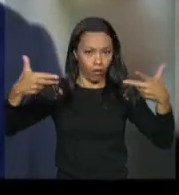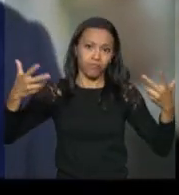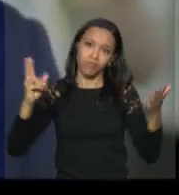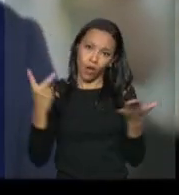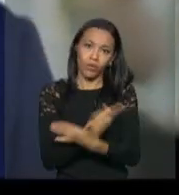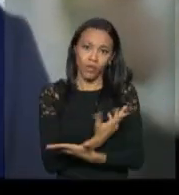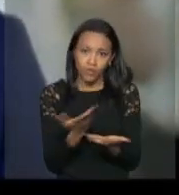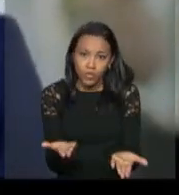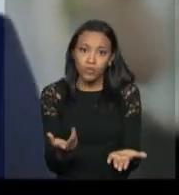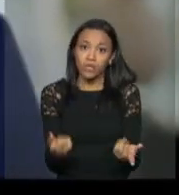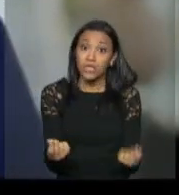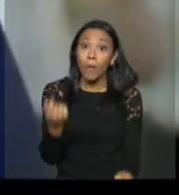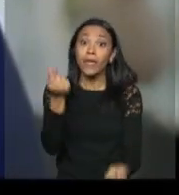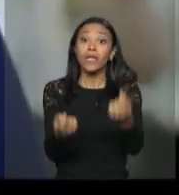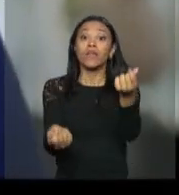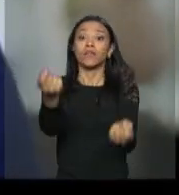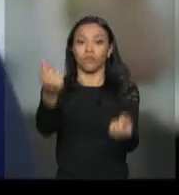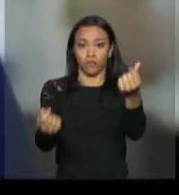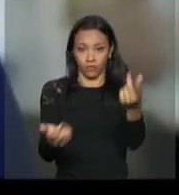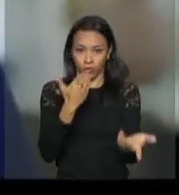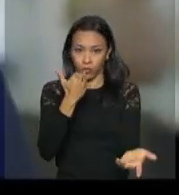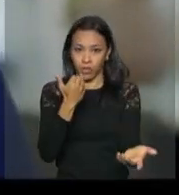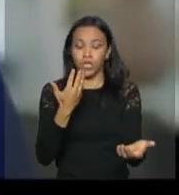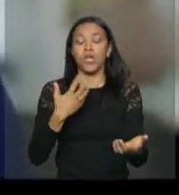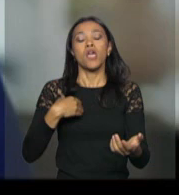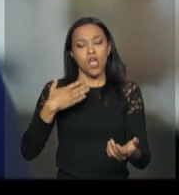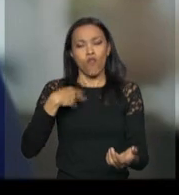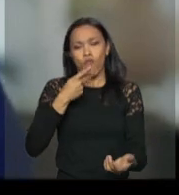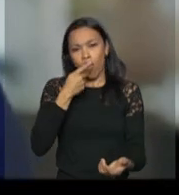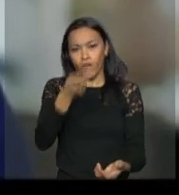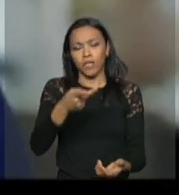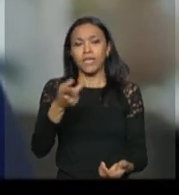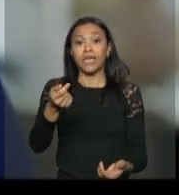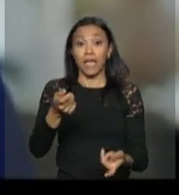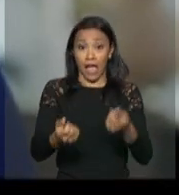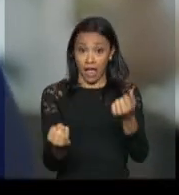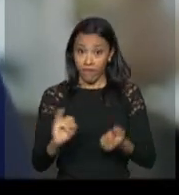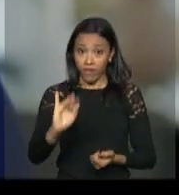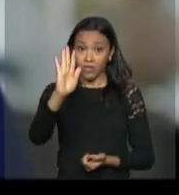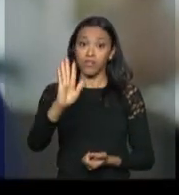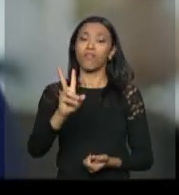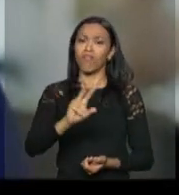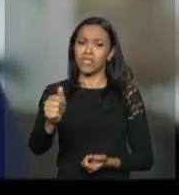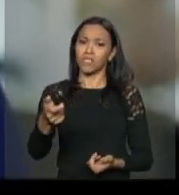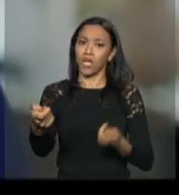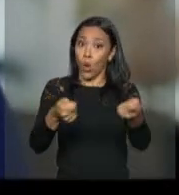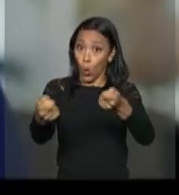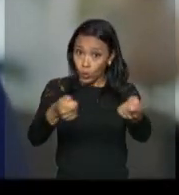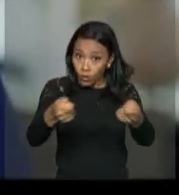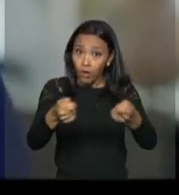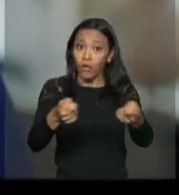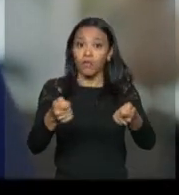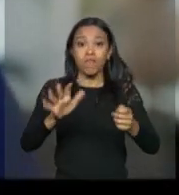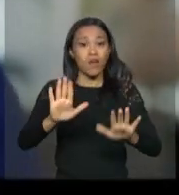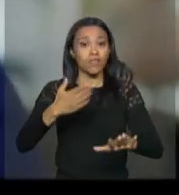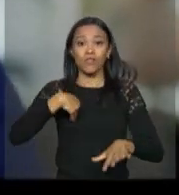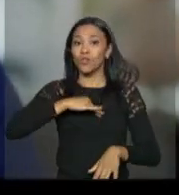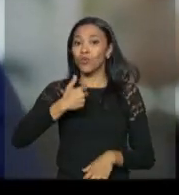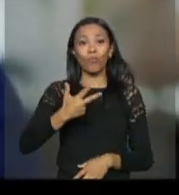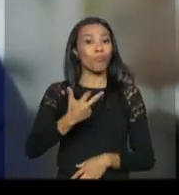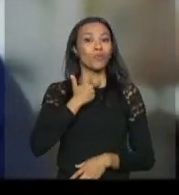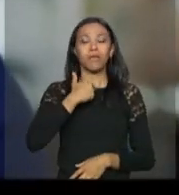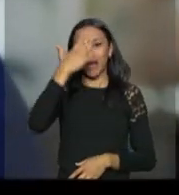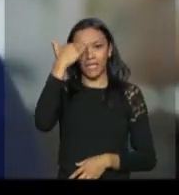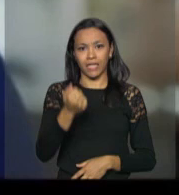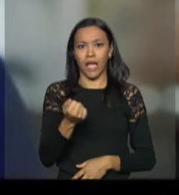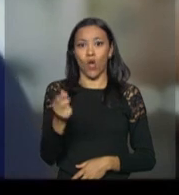vocês que a inflação continuará rigorosamente sob controle. Mas não podemos aceitar o uso